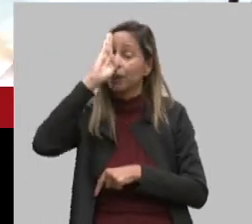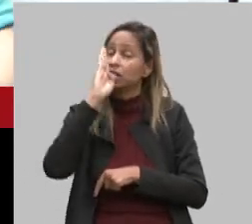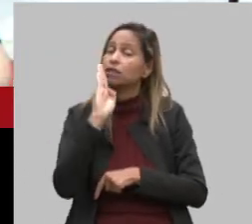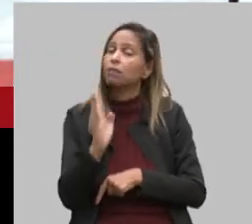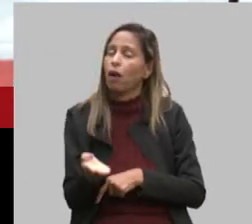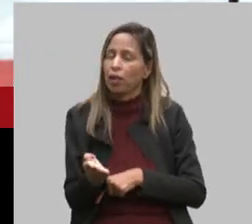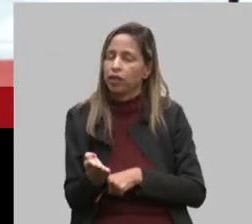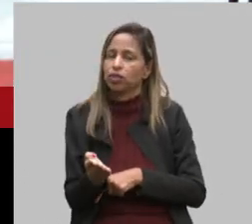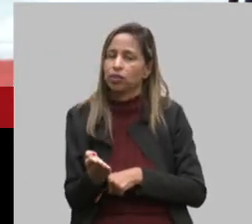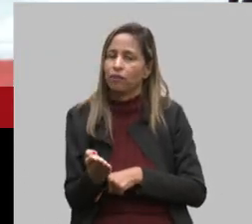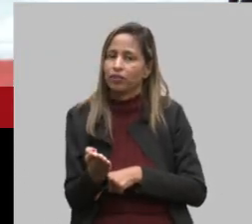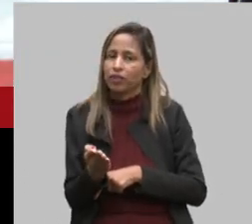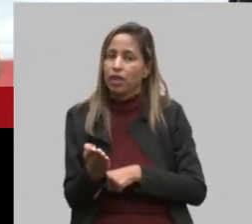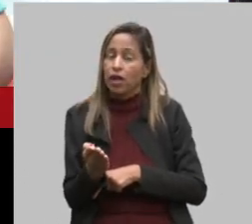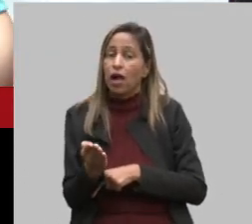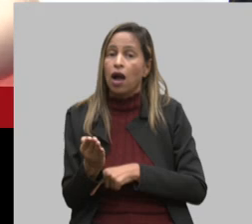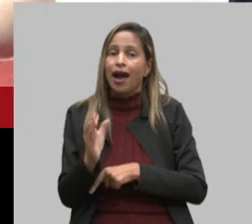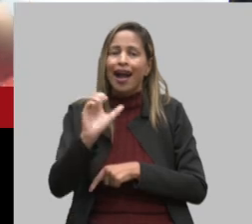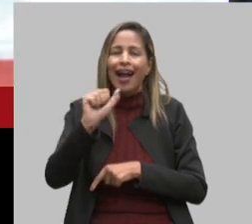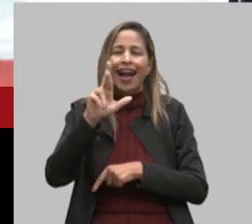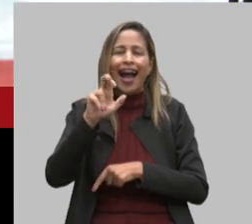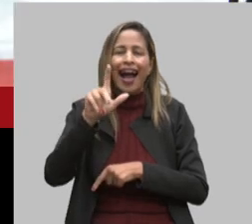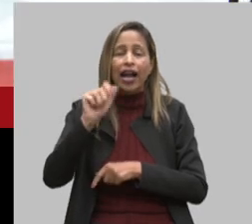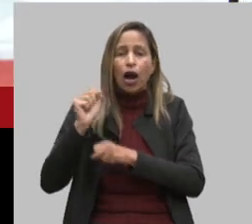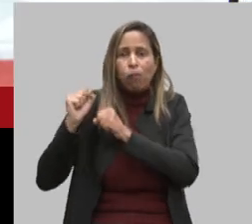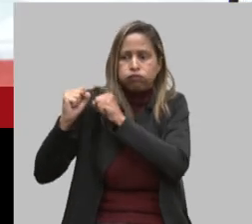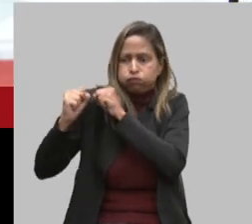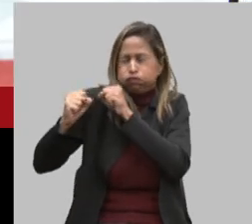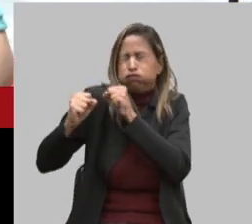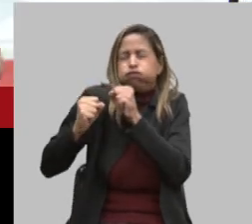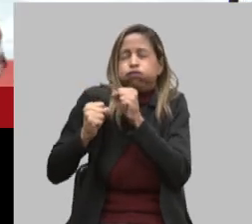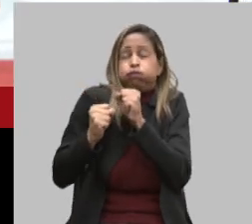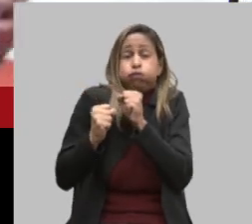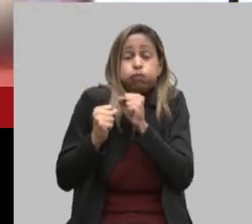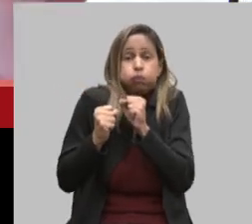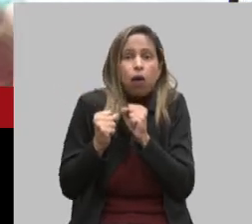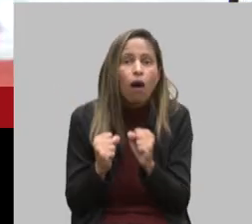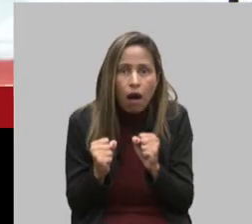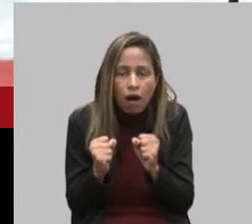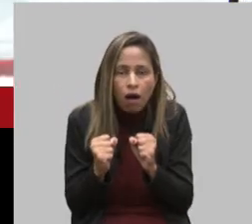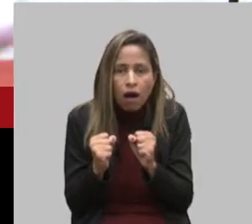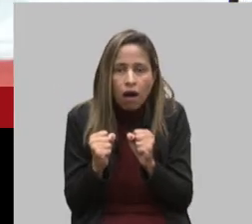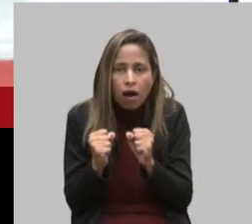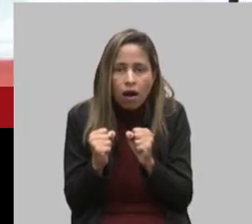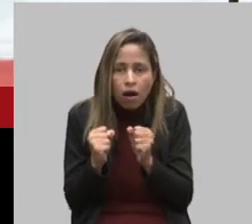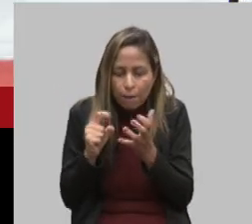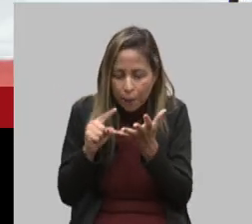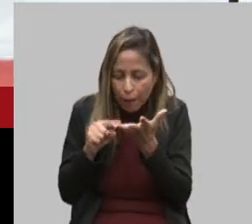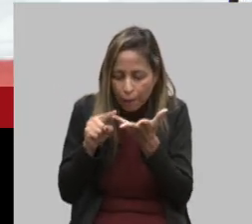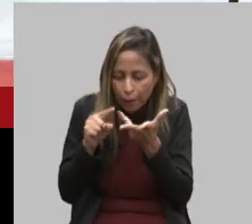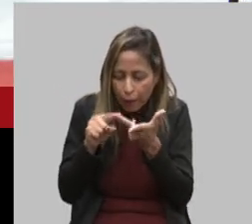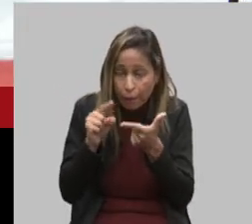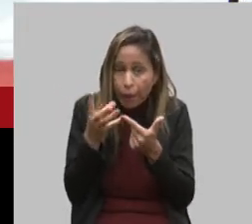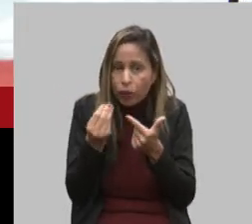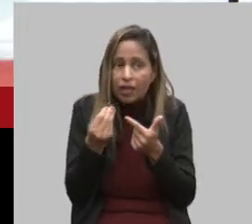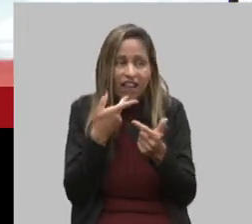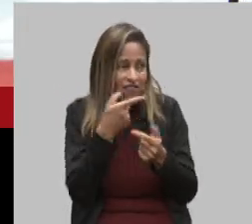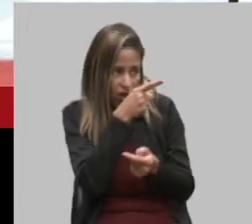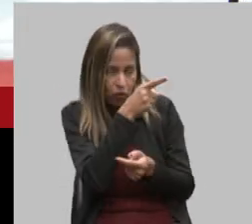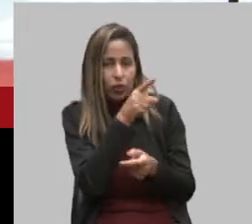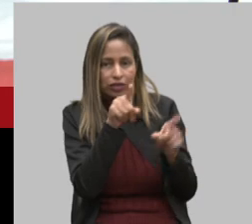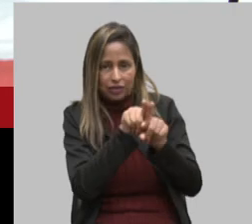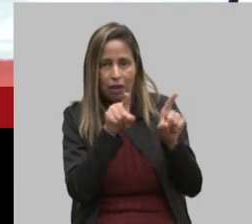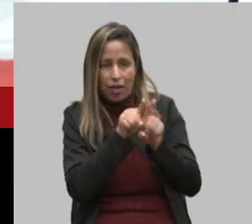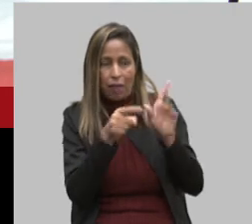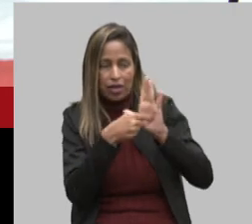a carga excessiva que o professor acaba tendo com todo esse trâmite Porque como a colega tinha falado na apresentação